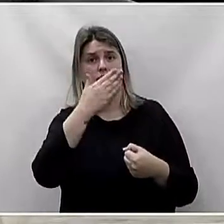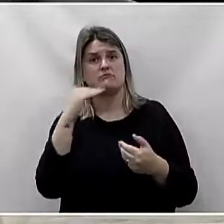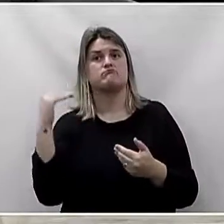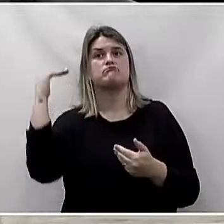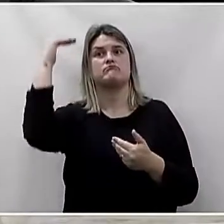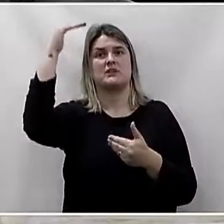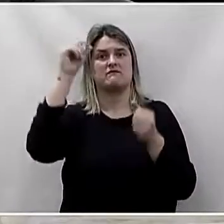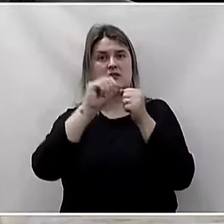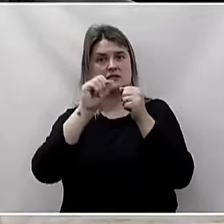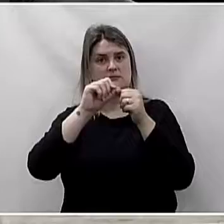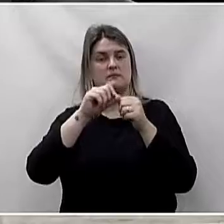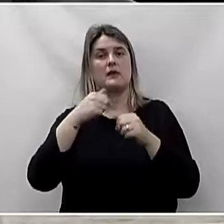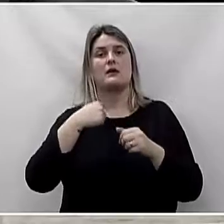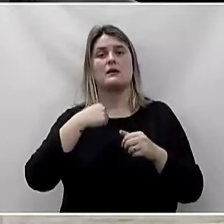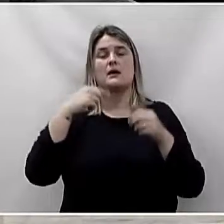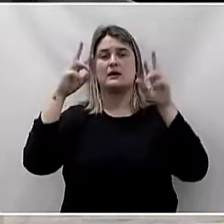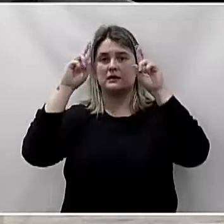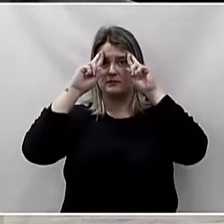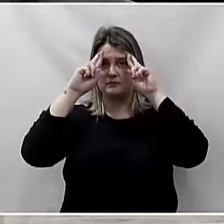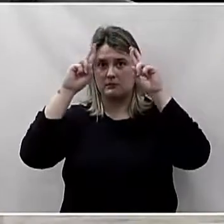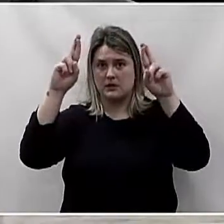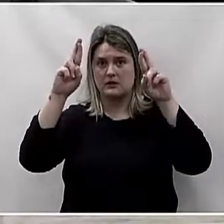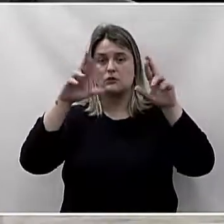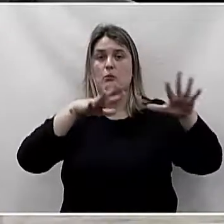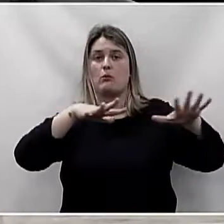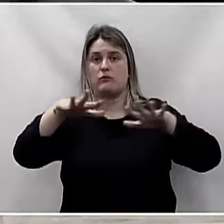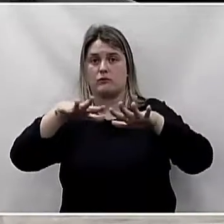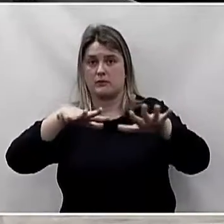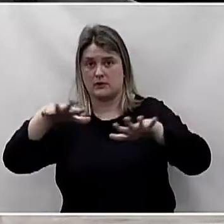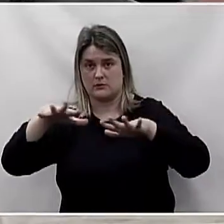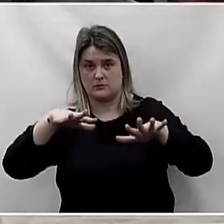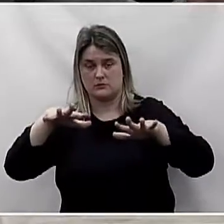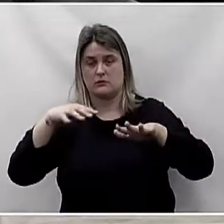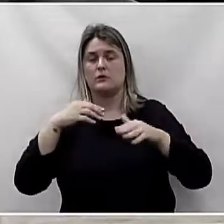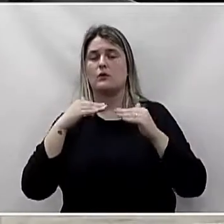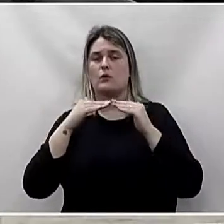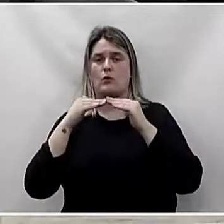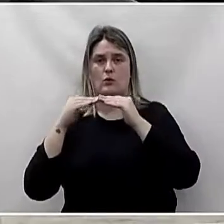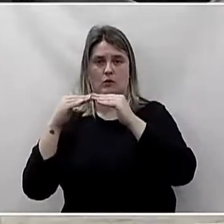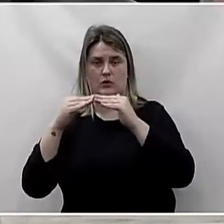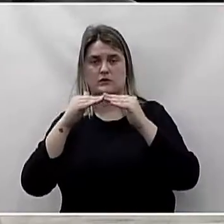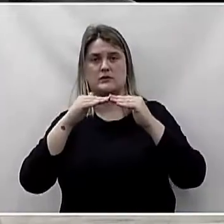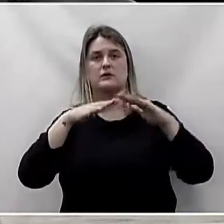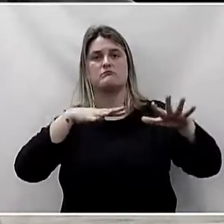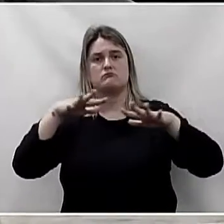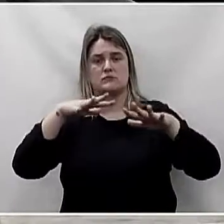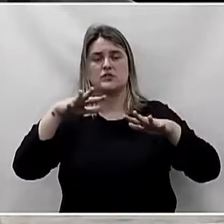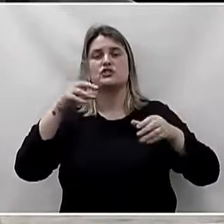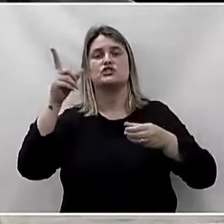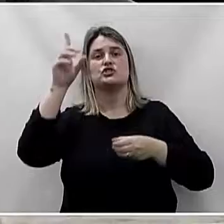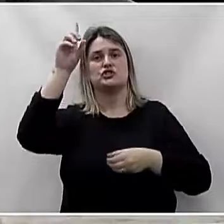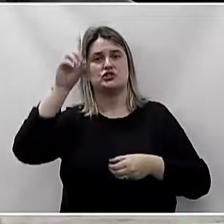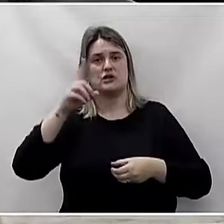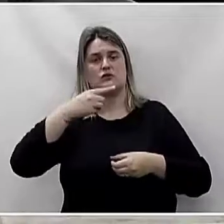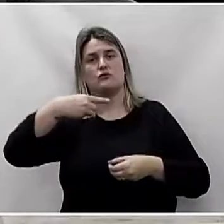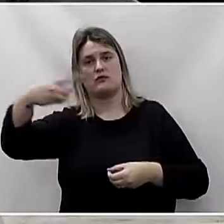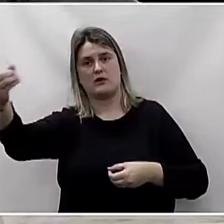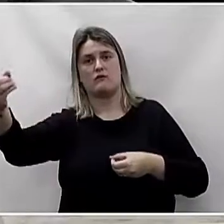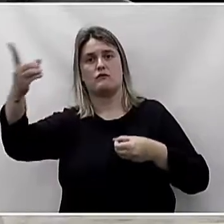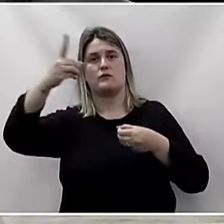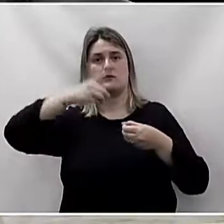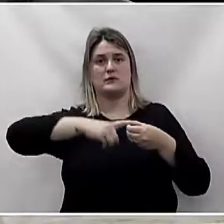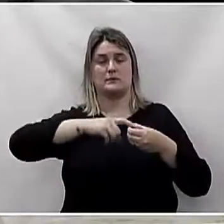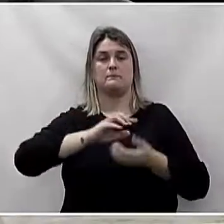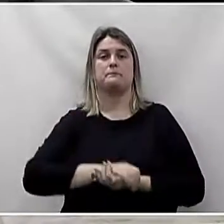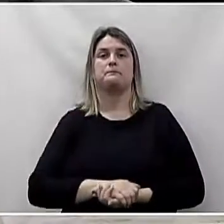cima respeito sim a manifestação Concordo sim é o direito de ir e vir Como o advogado aqui usou essa